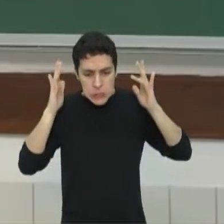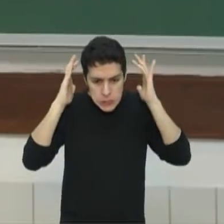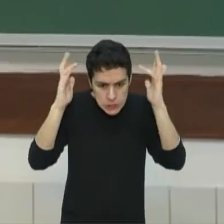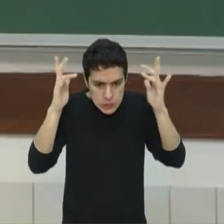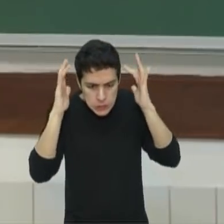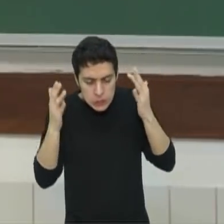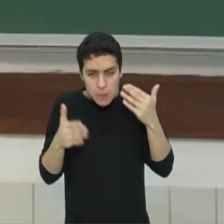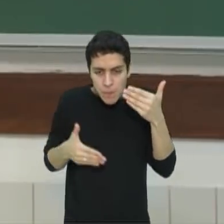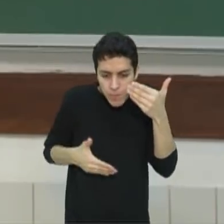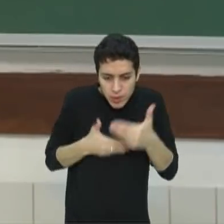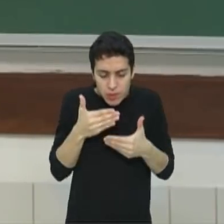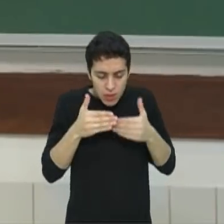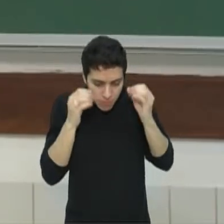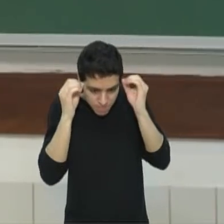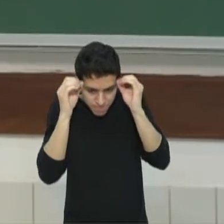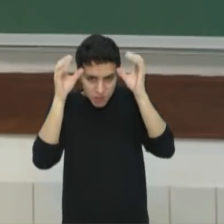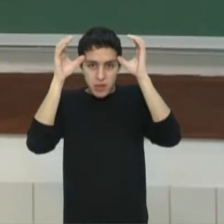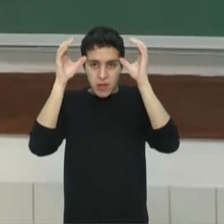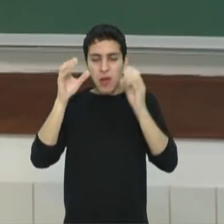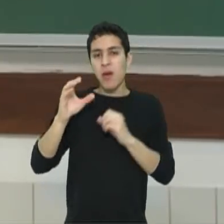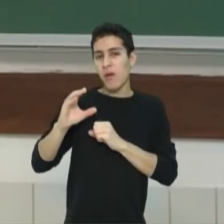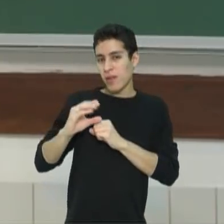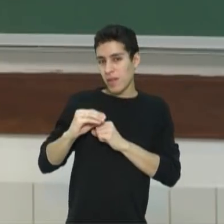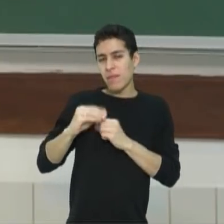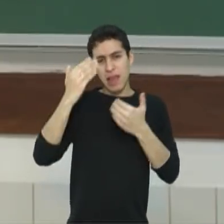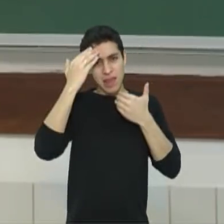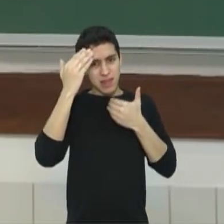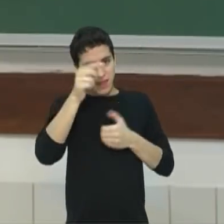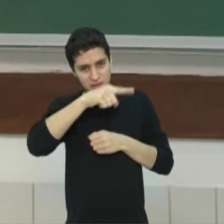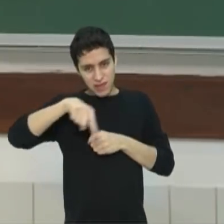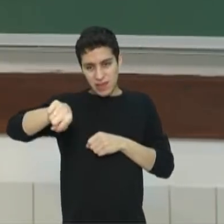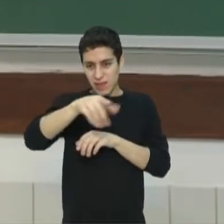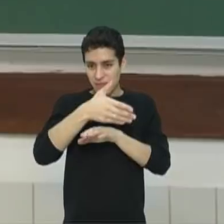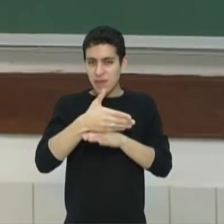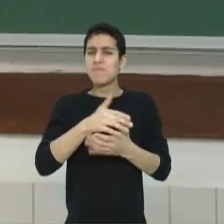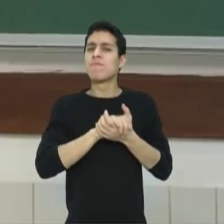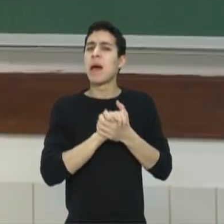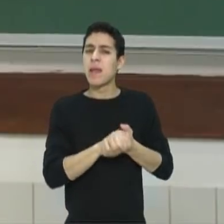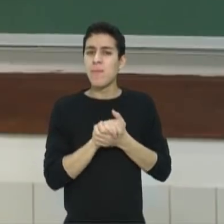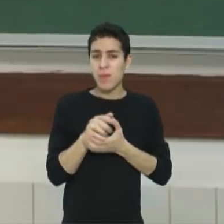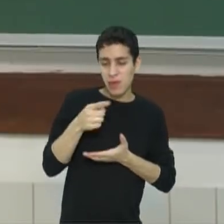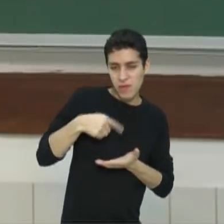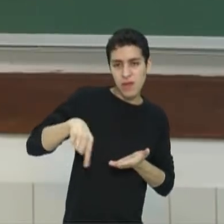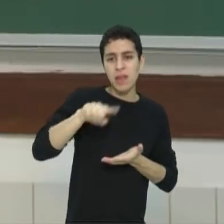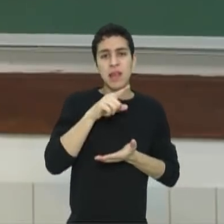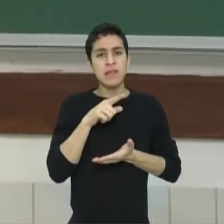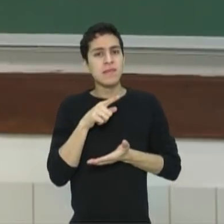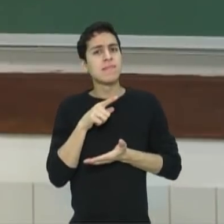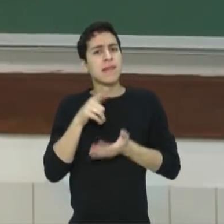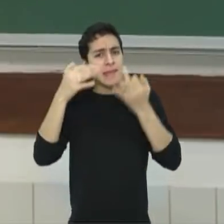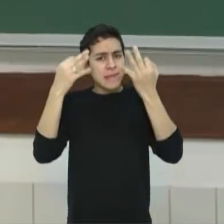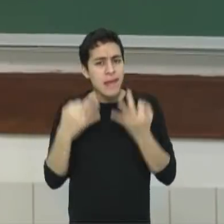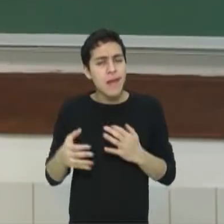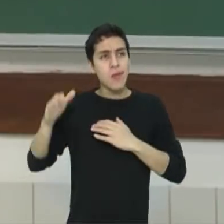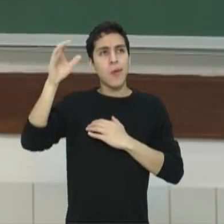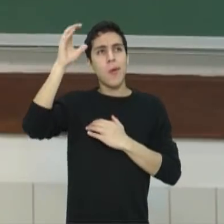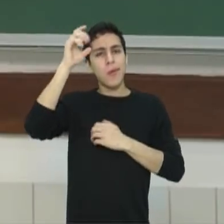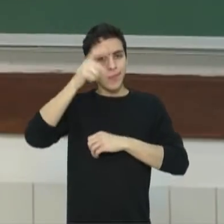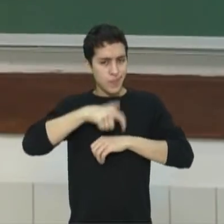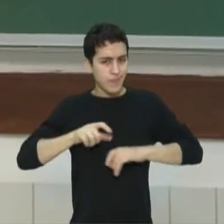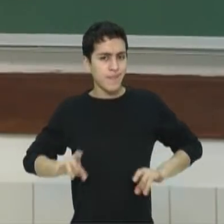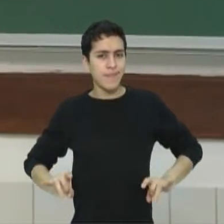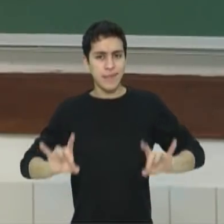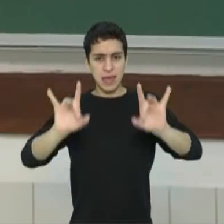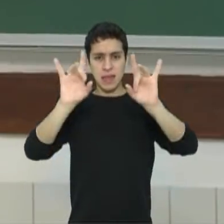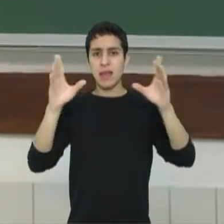conhecimento. Agradeço muito a participação de vocês, parabenizo por estarem aí conscientes desse momento tão especial que